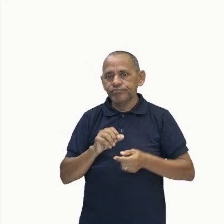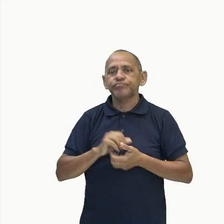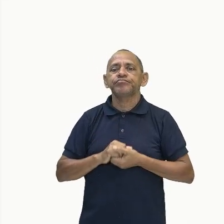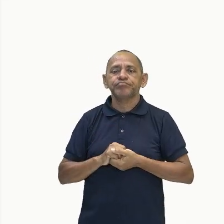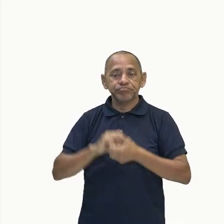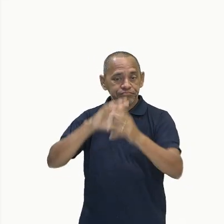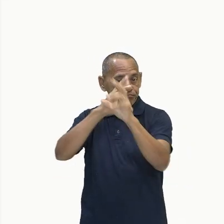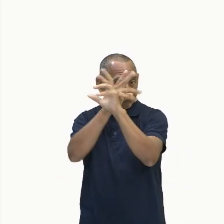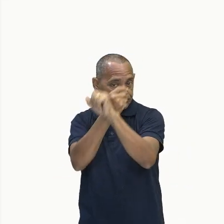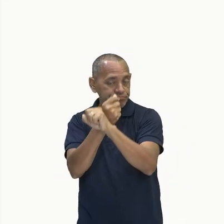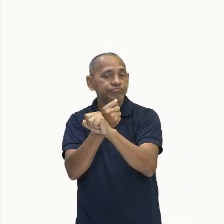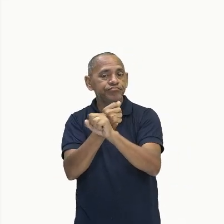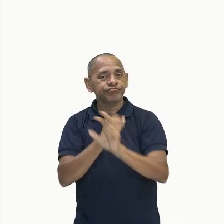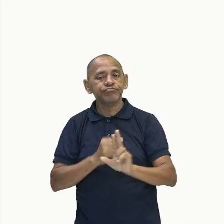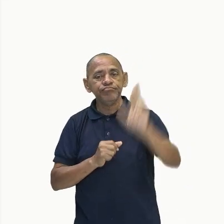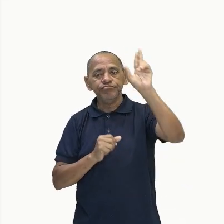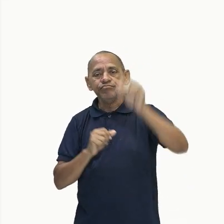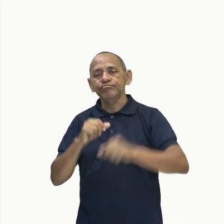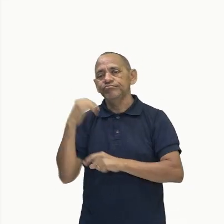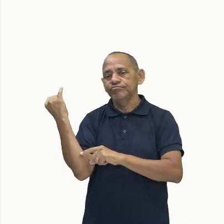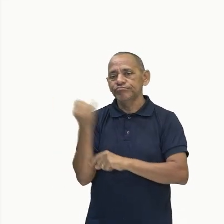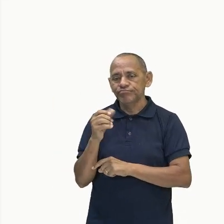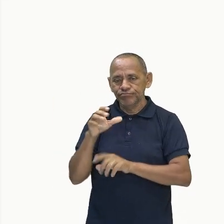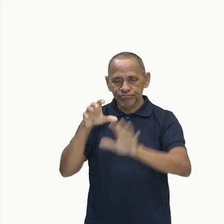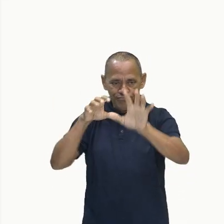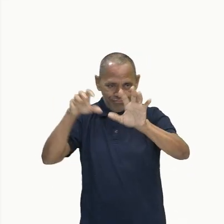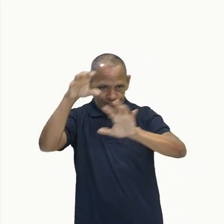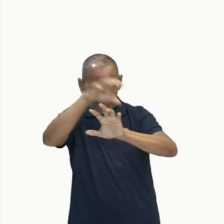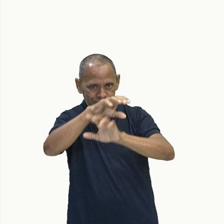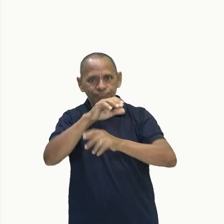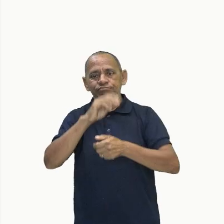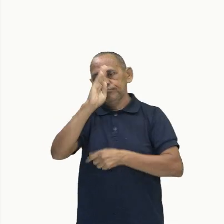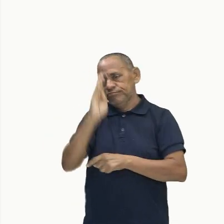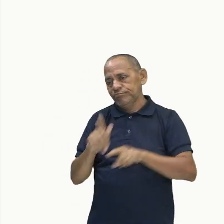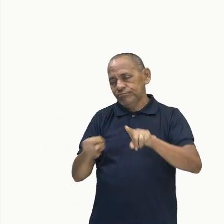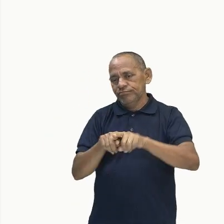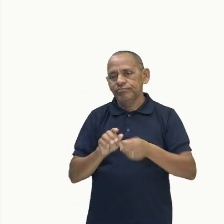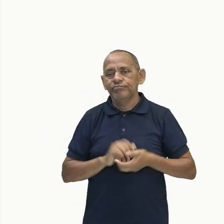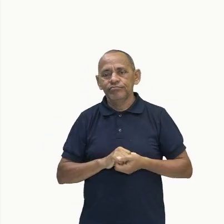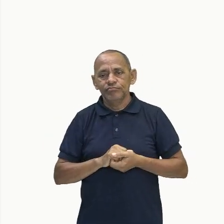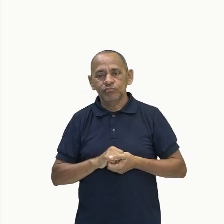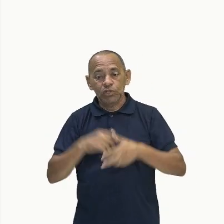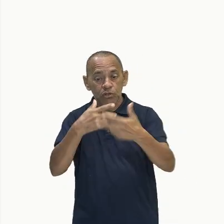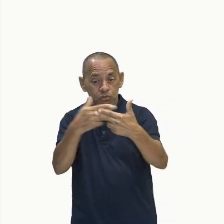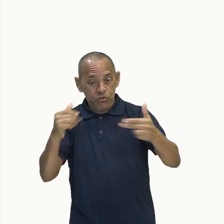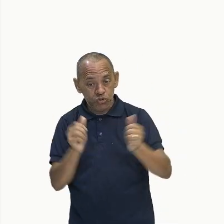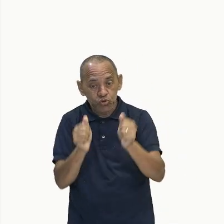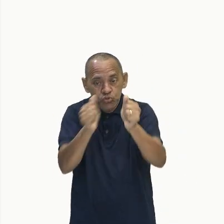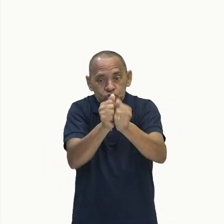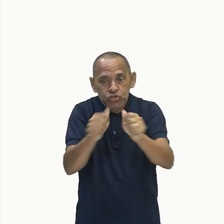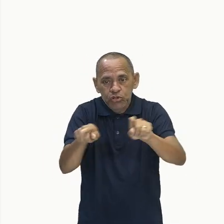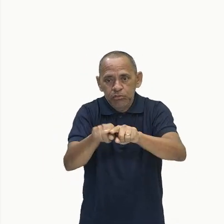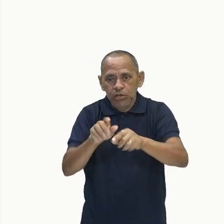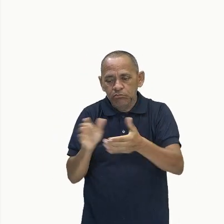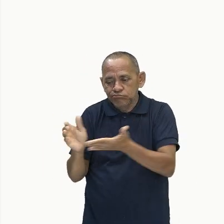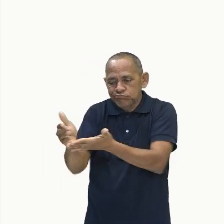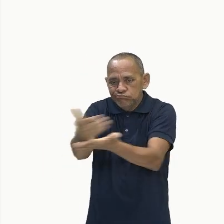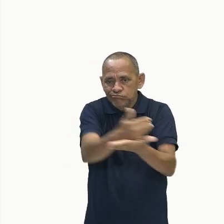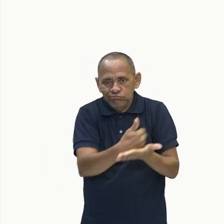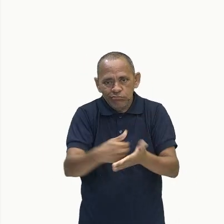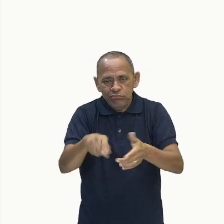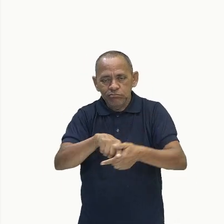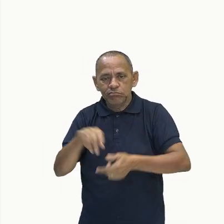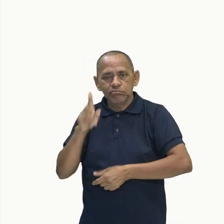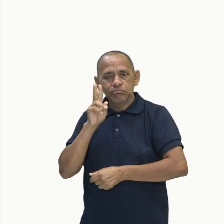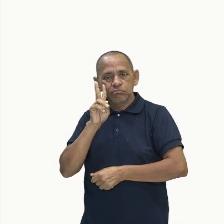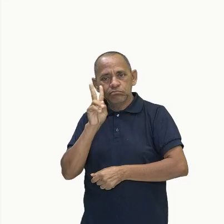região do nosso país. Exatamente. Então, vejam, as coisas vão se juntando, não é, professora Lúcia? E aí, dentro dessa leitura, né, da semiótica, diz